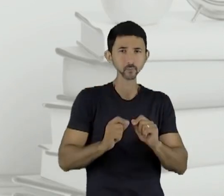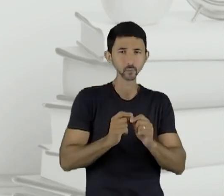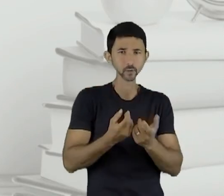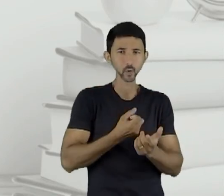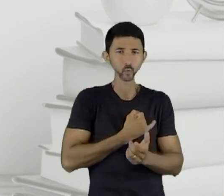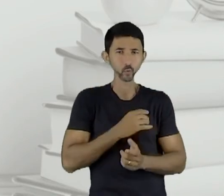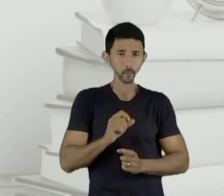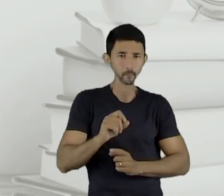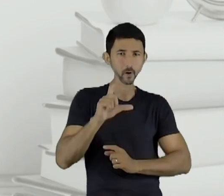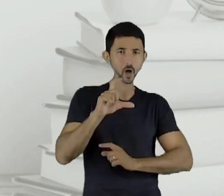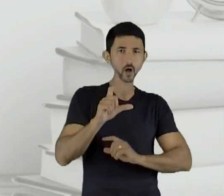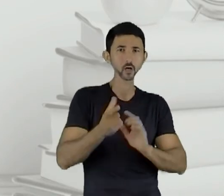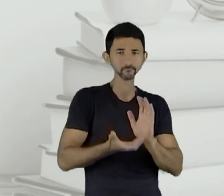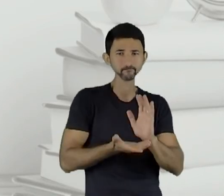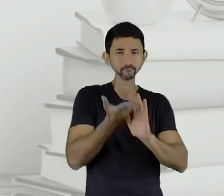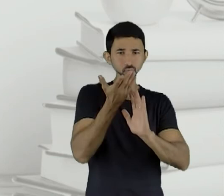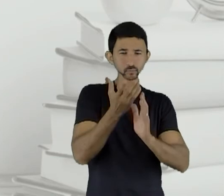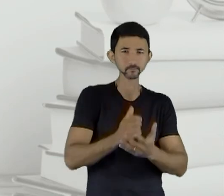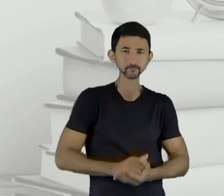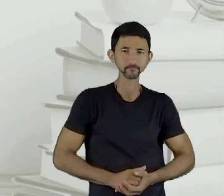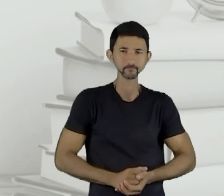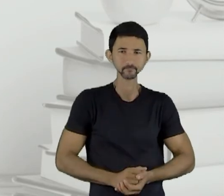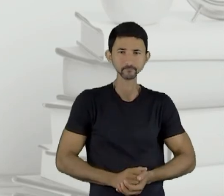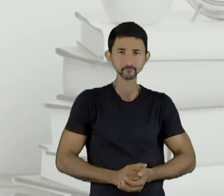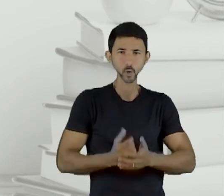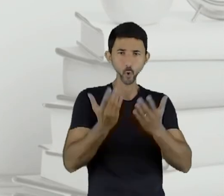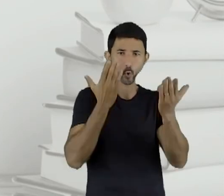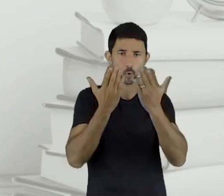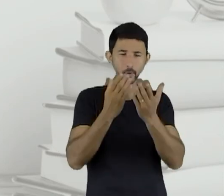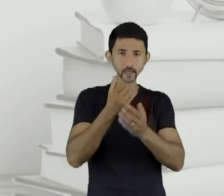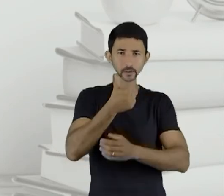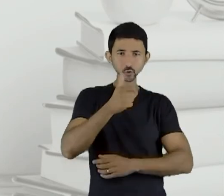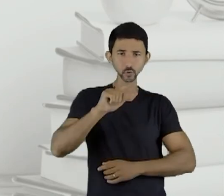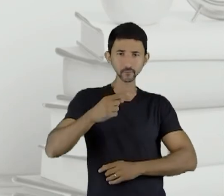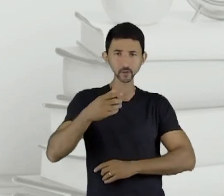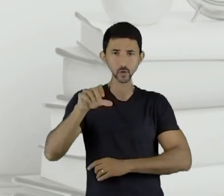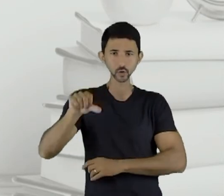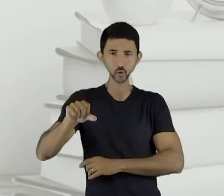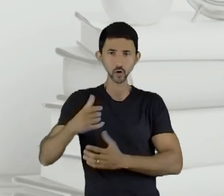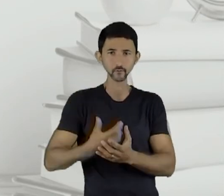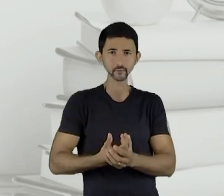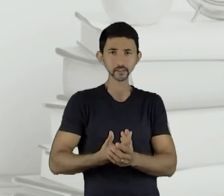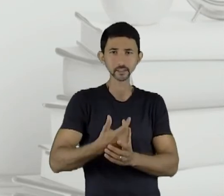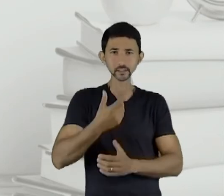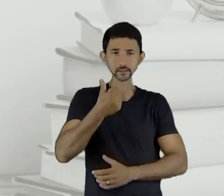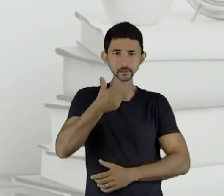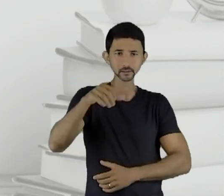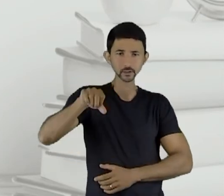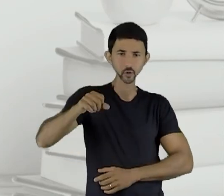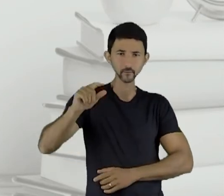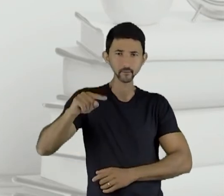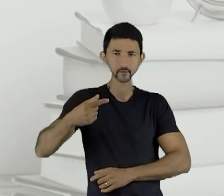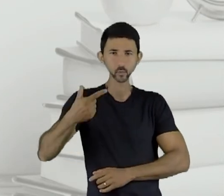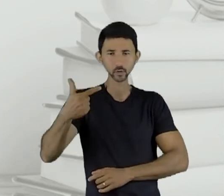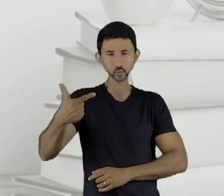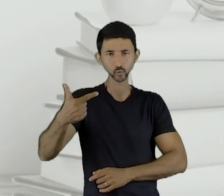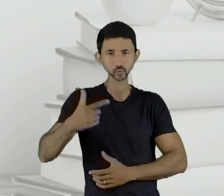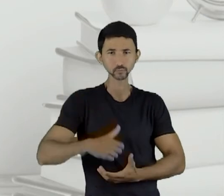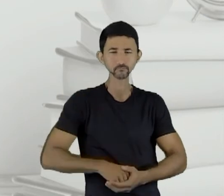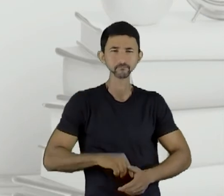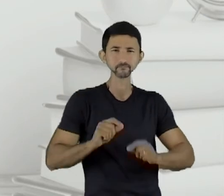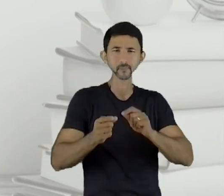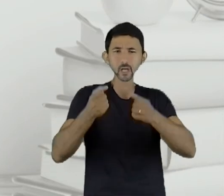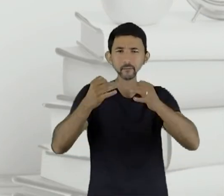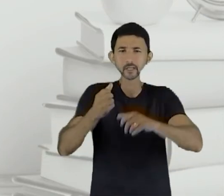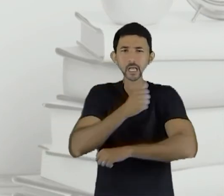maior módulo será o maior. Então, vamos comparar 12,9 e 19,2. Eu sempre falo para os meus